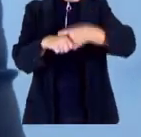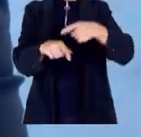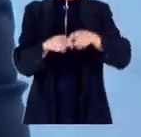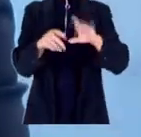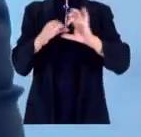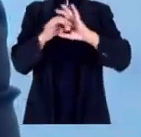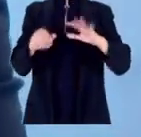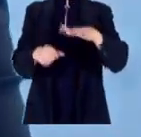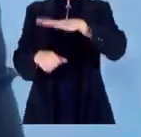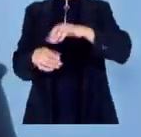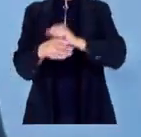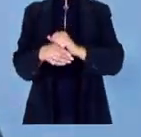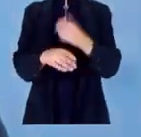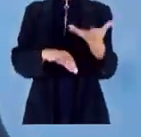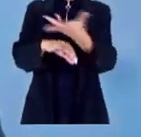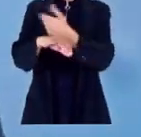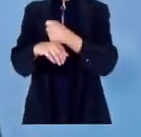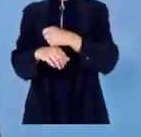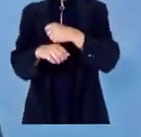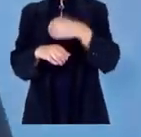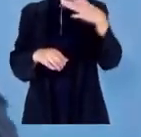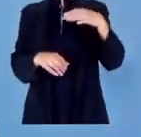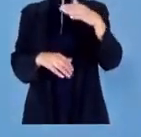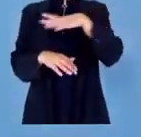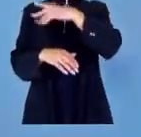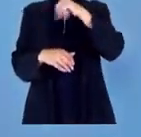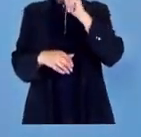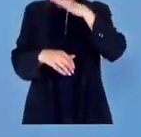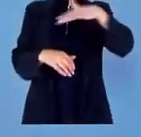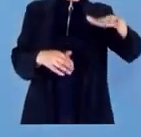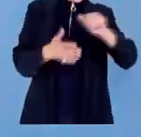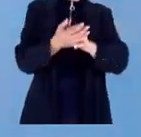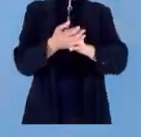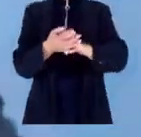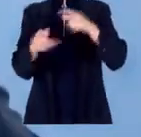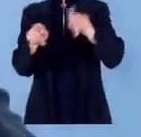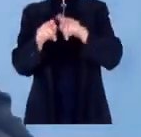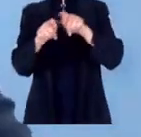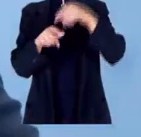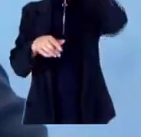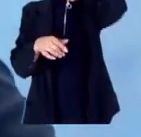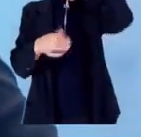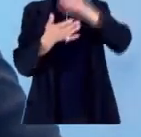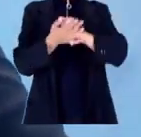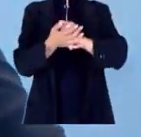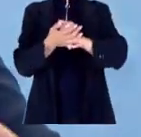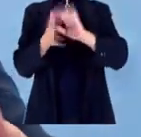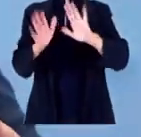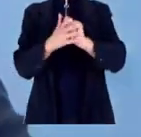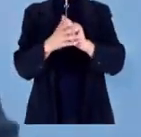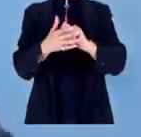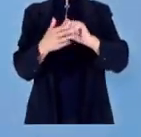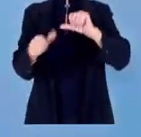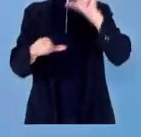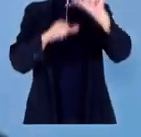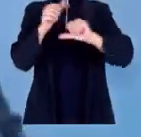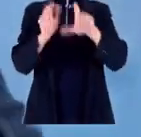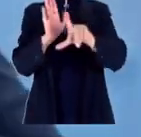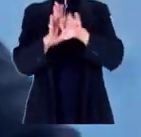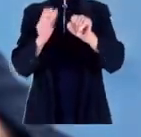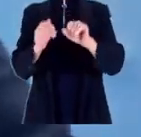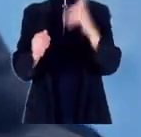ambiental na área do Cerrado do Pantanal da Amazônia é preservar os biomas mas desburocratizando para que o Brasil